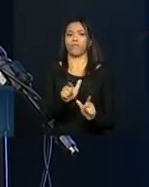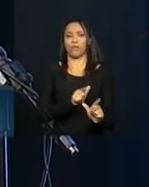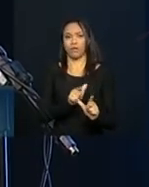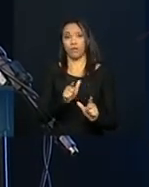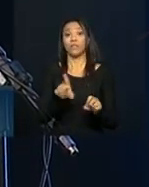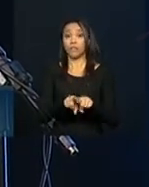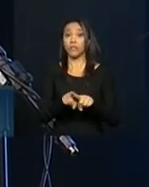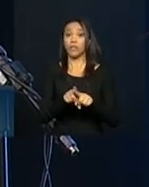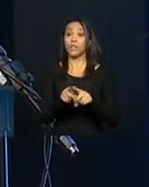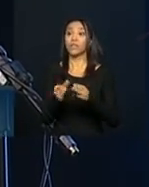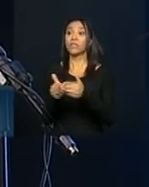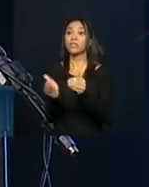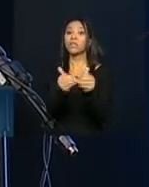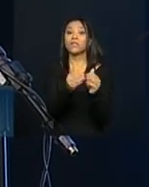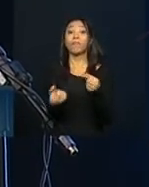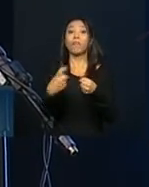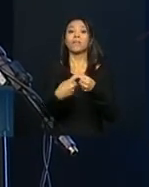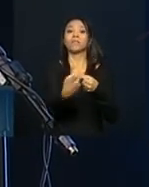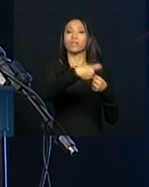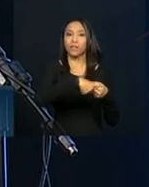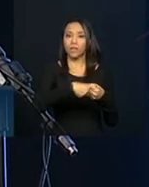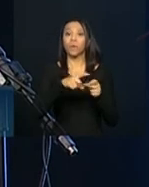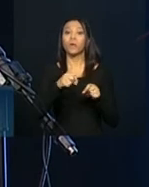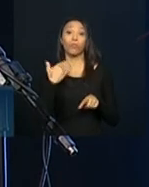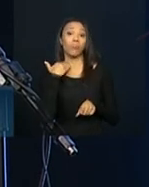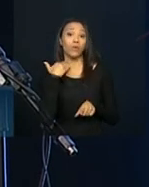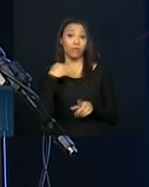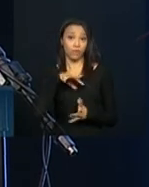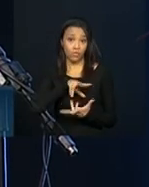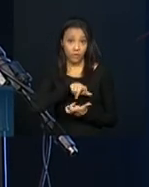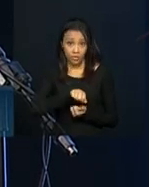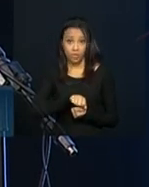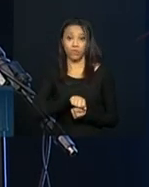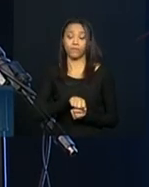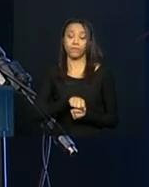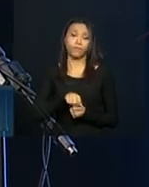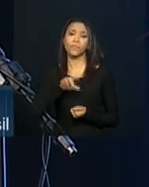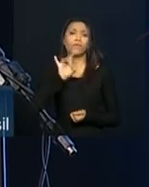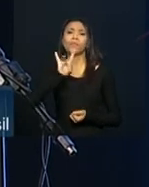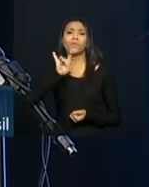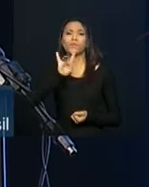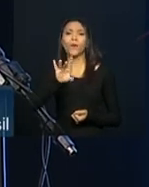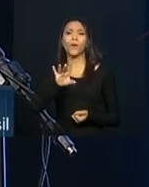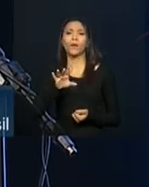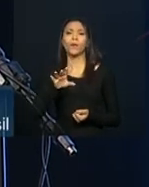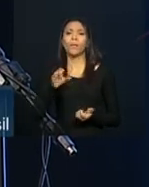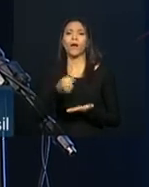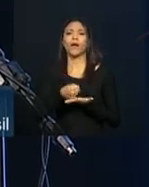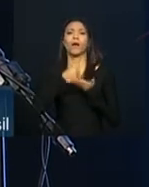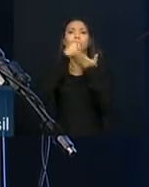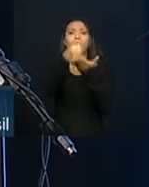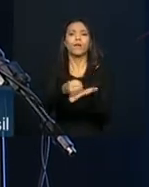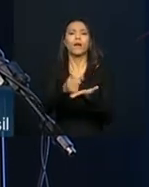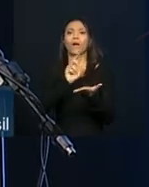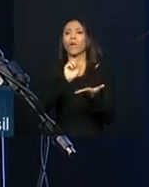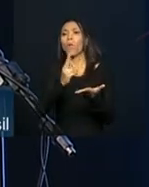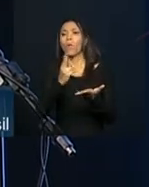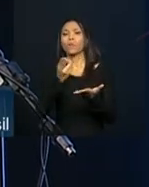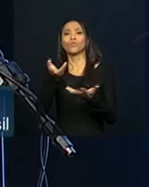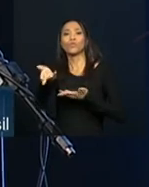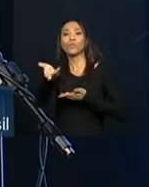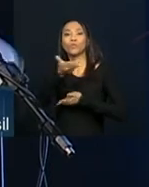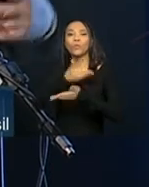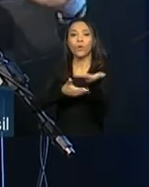o Banco Mundial, não só para promover a troca de experiências